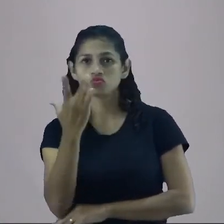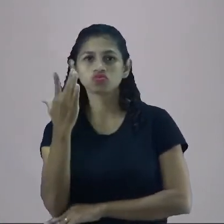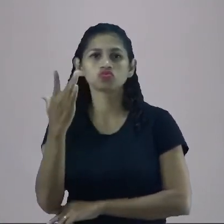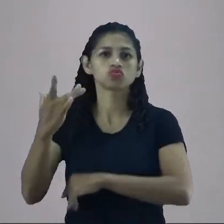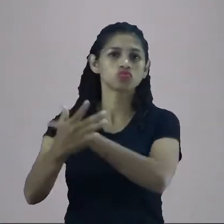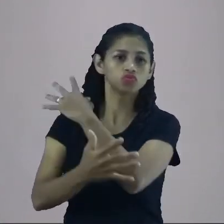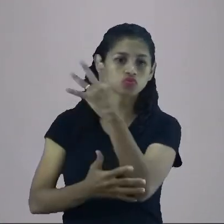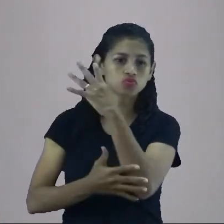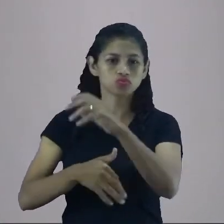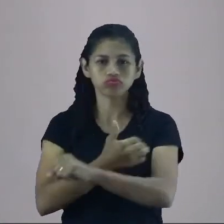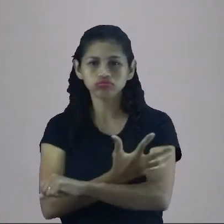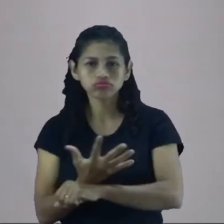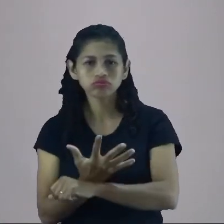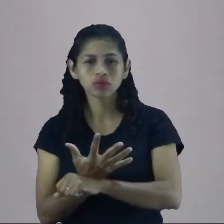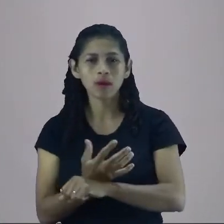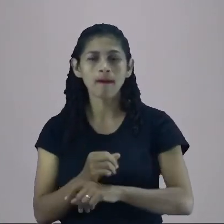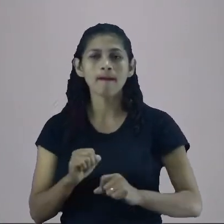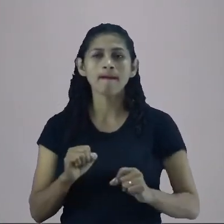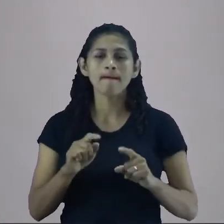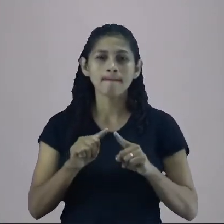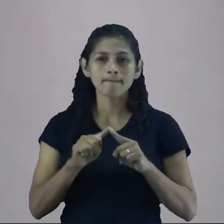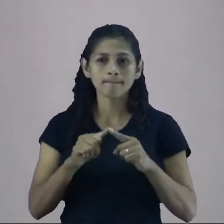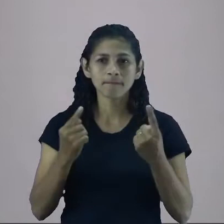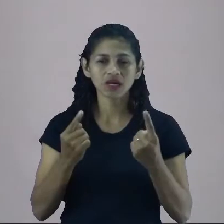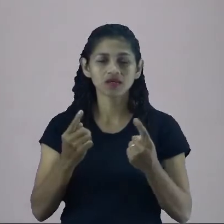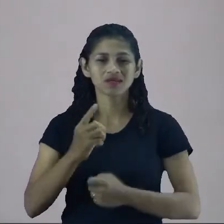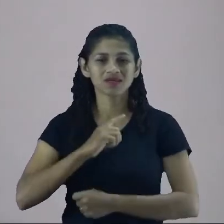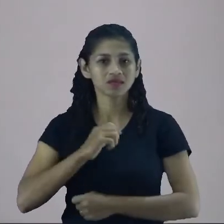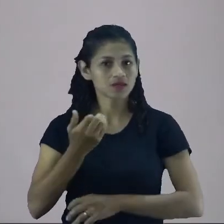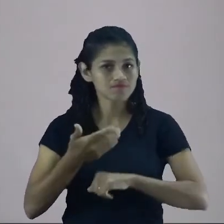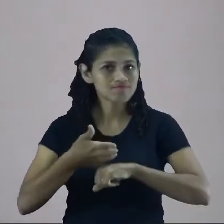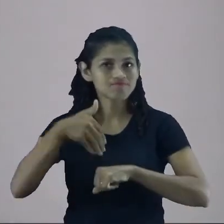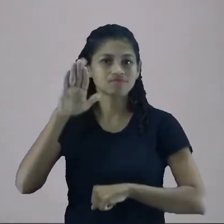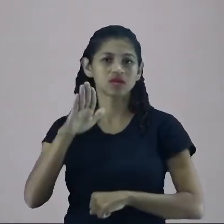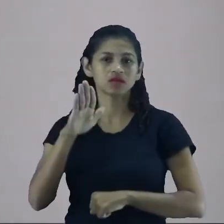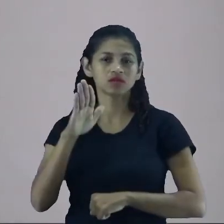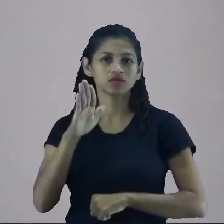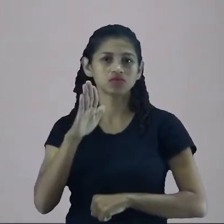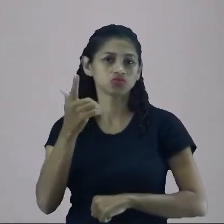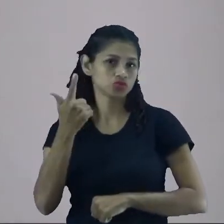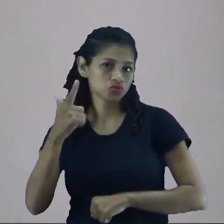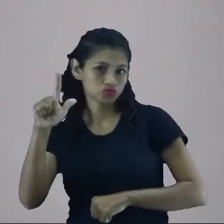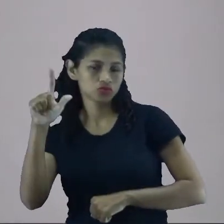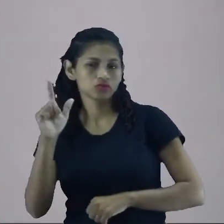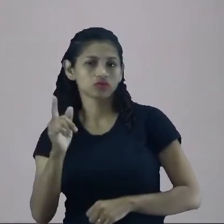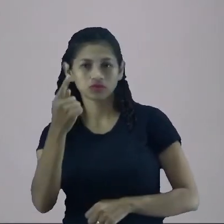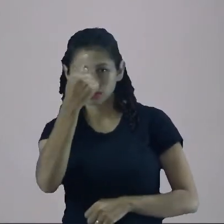demais imagens, certo? Então vamos colocar aqui a imagem